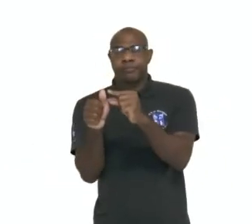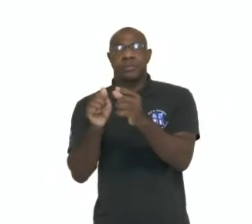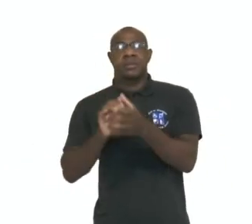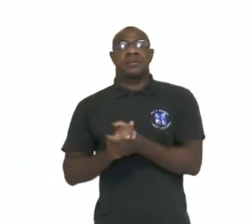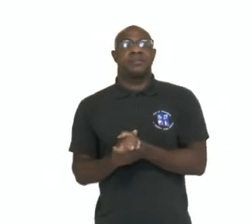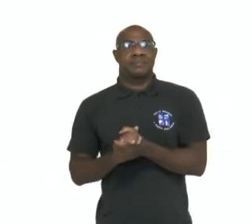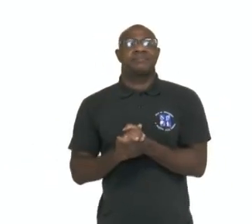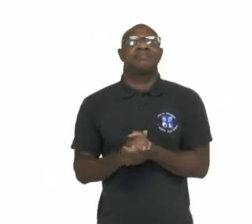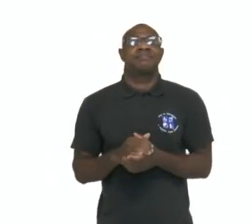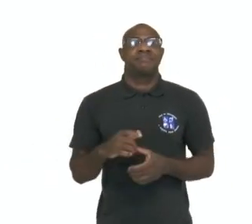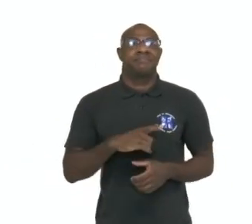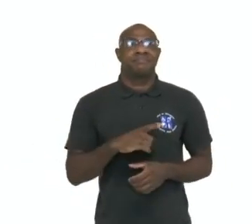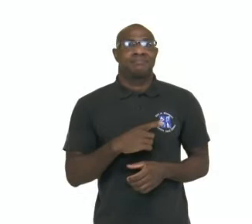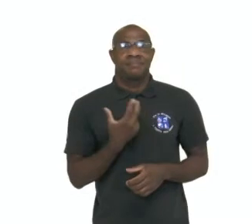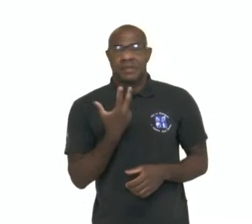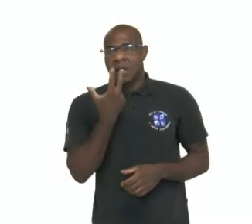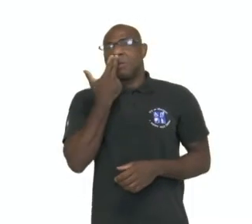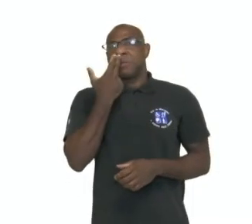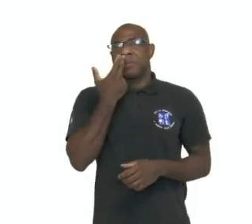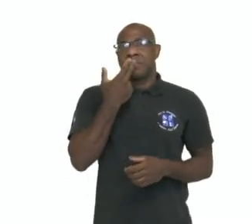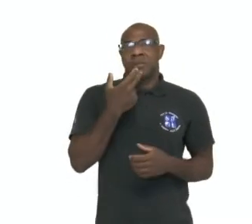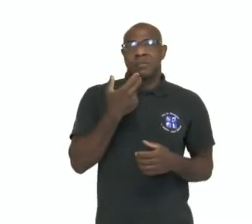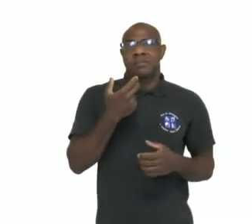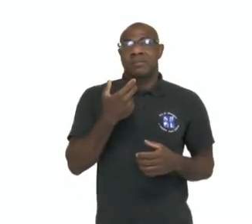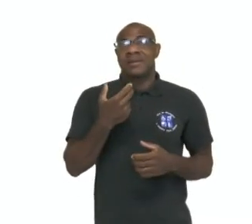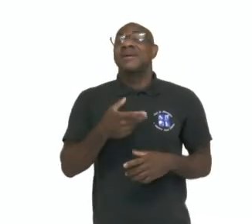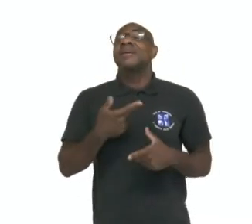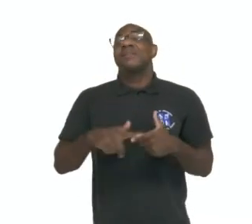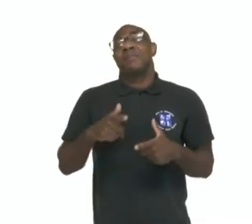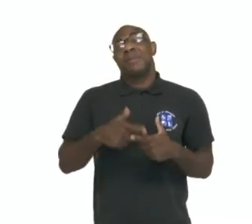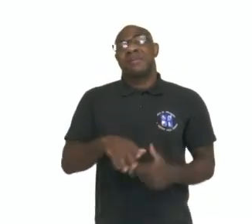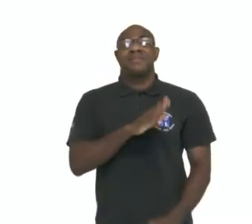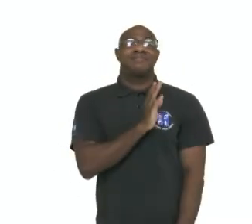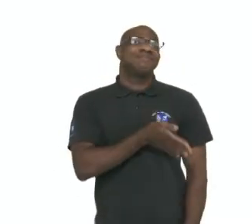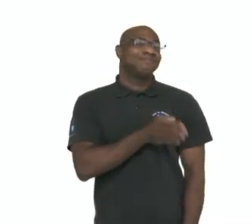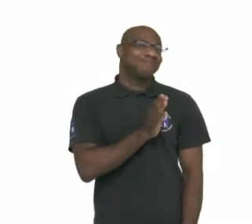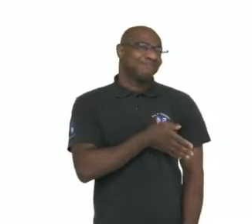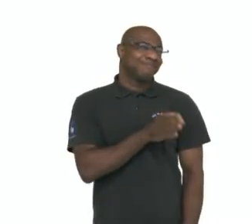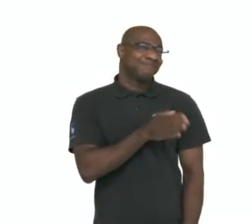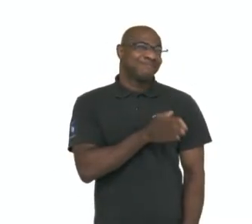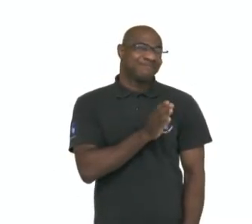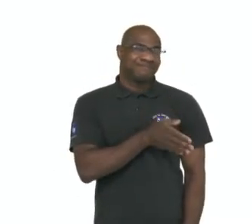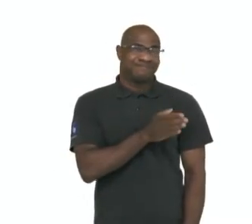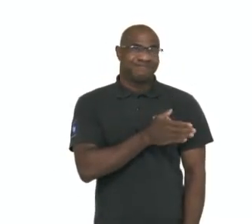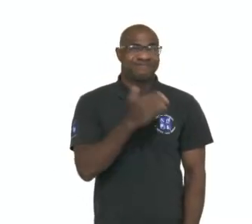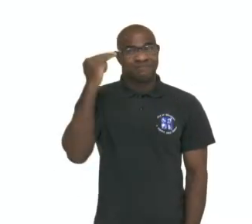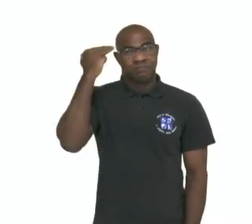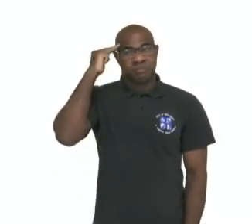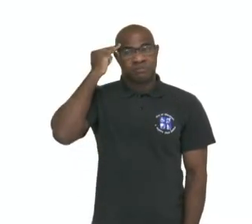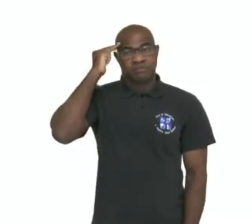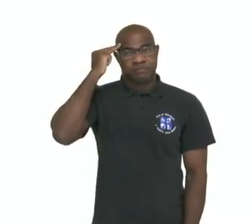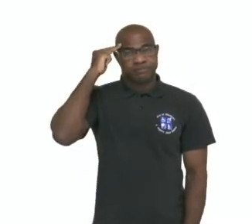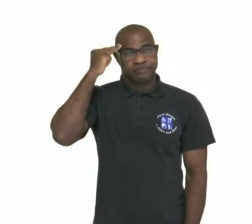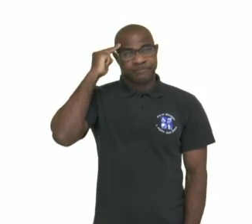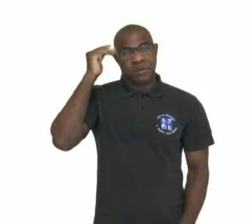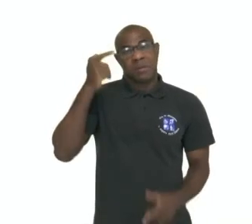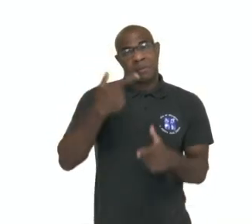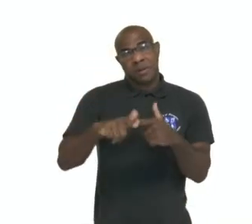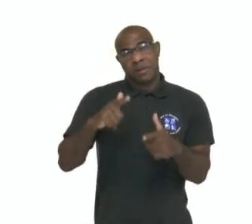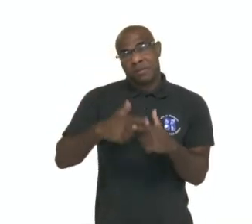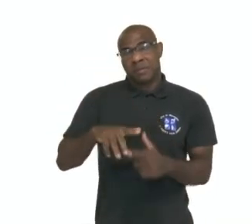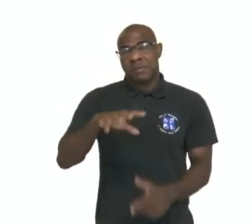palatina também, doenças cardíacas, deficiência mental, problemas